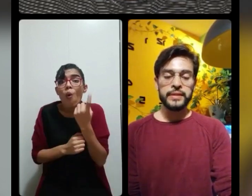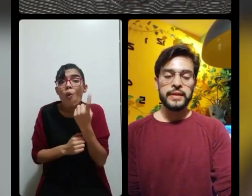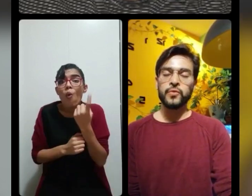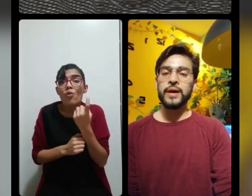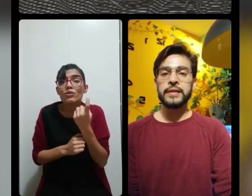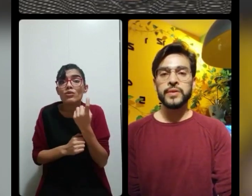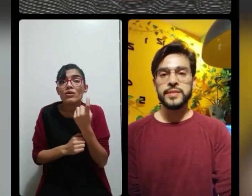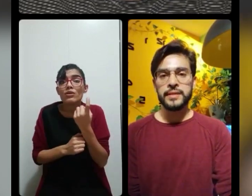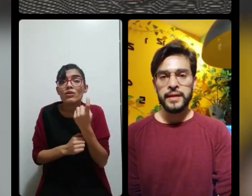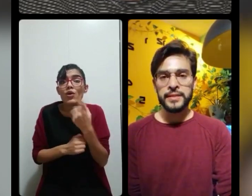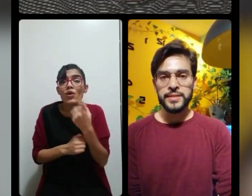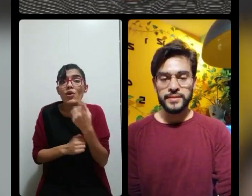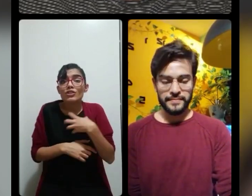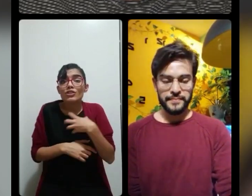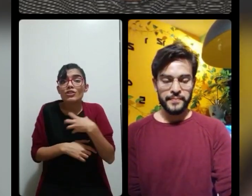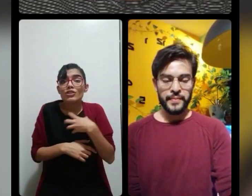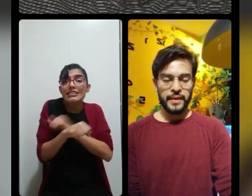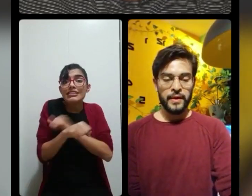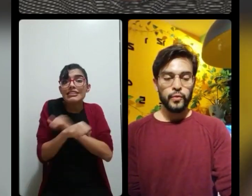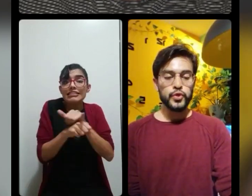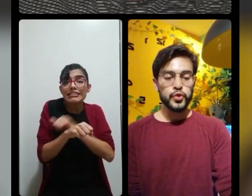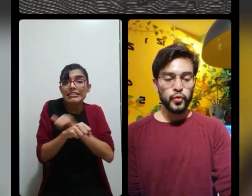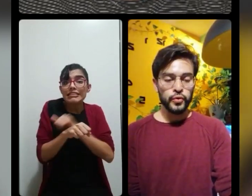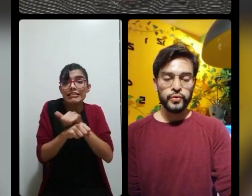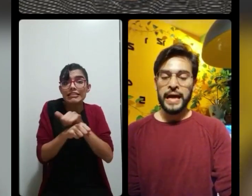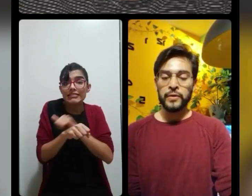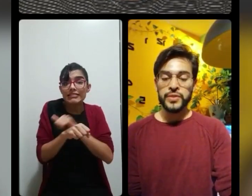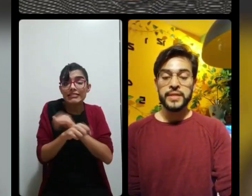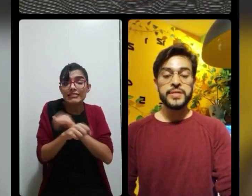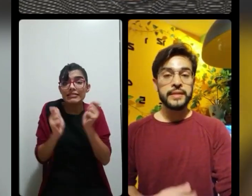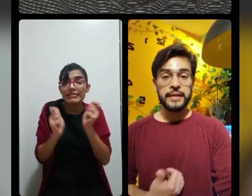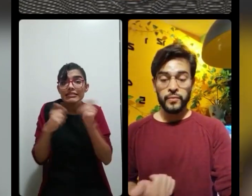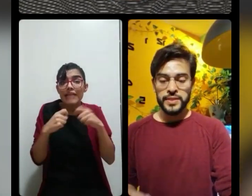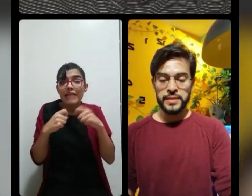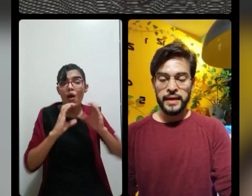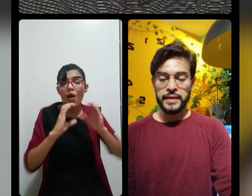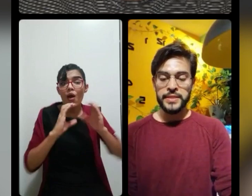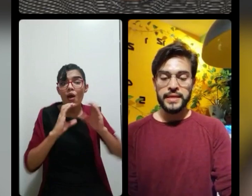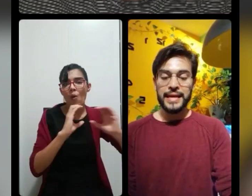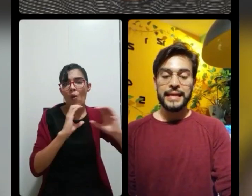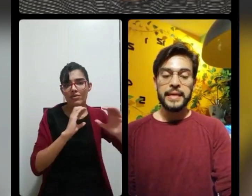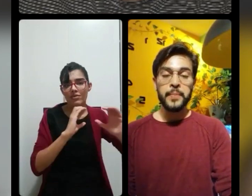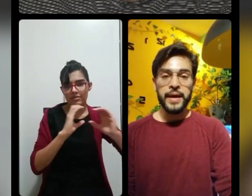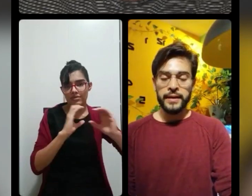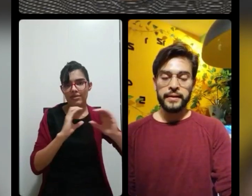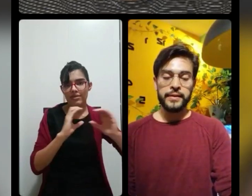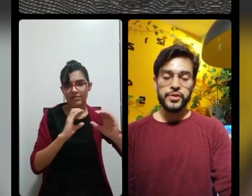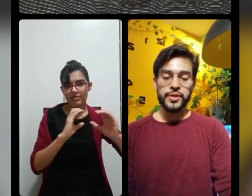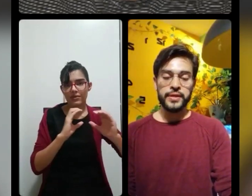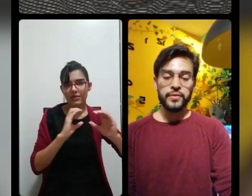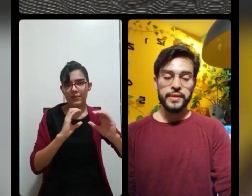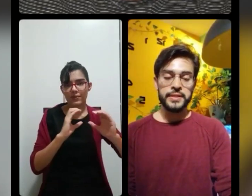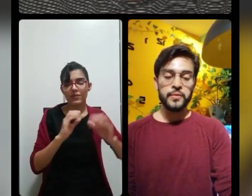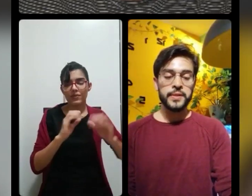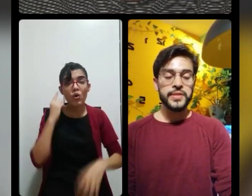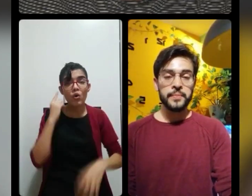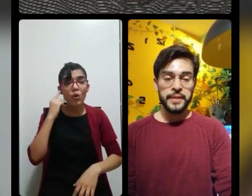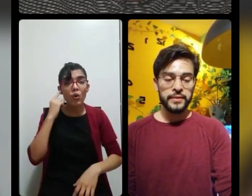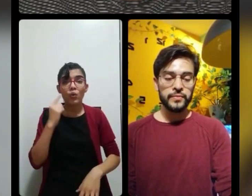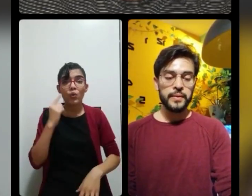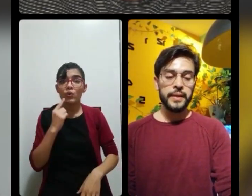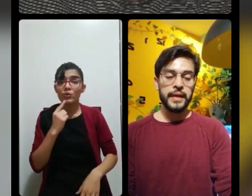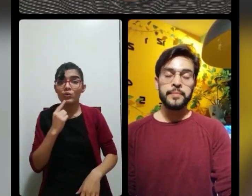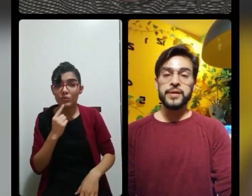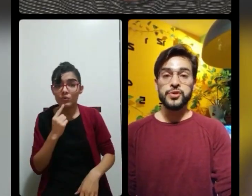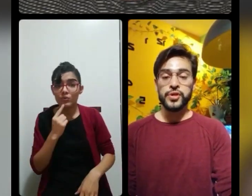sem contato com a língua de sinais. O surdo, na ausência da língua de sinais, liberta e exterioriza o